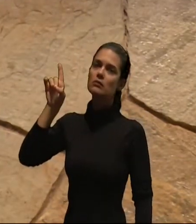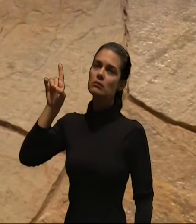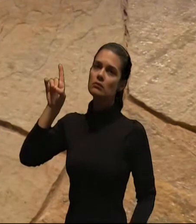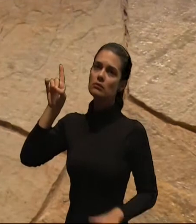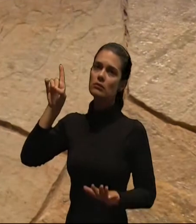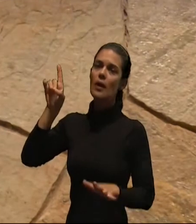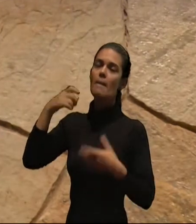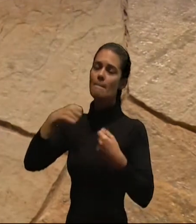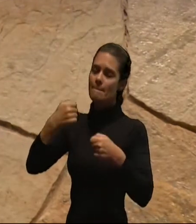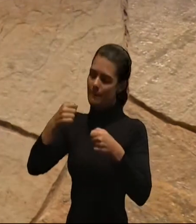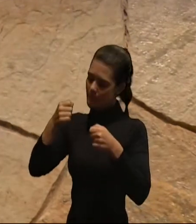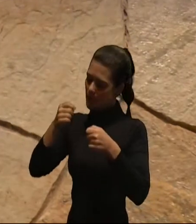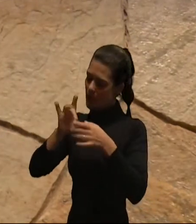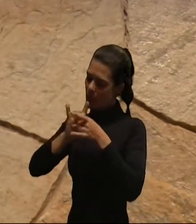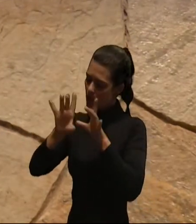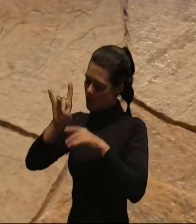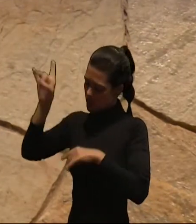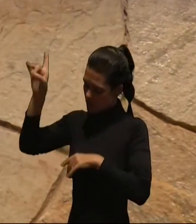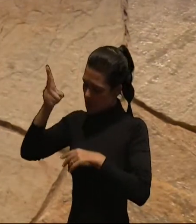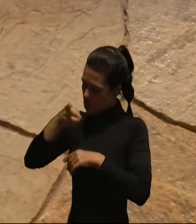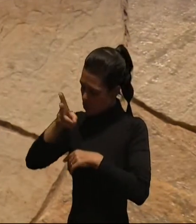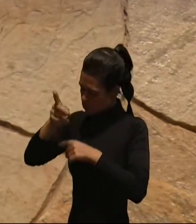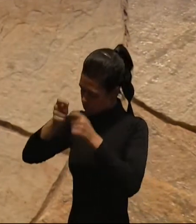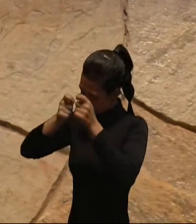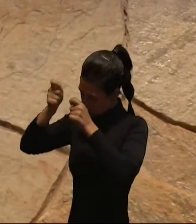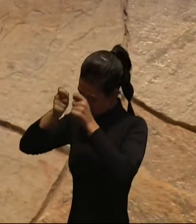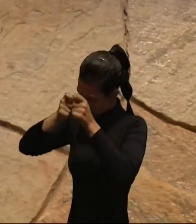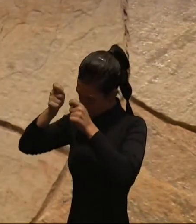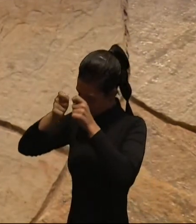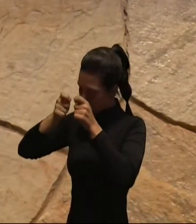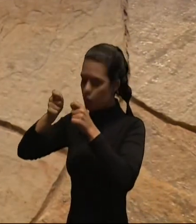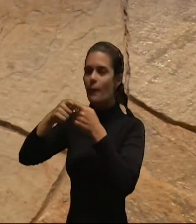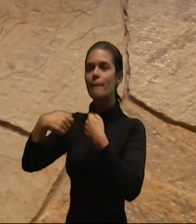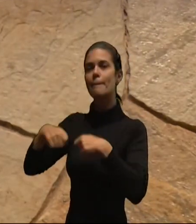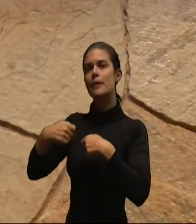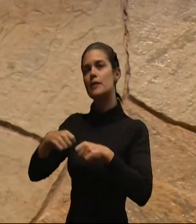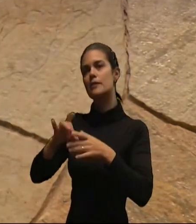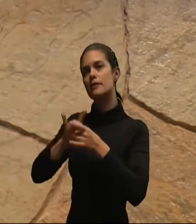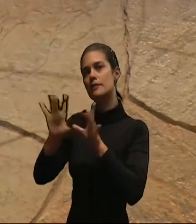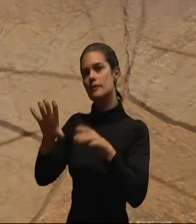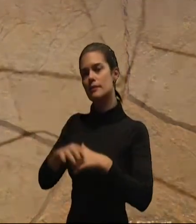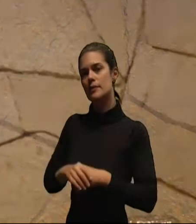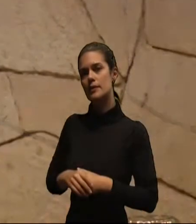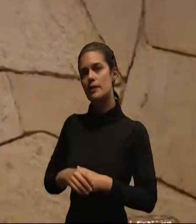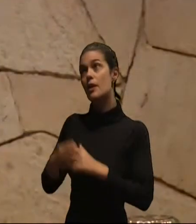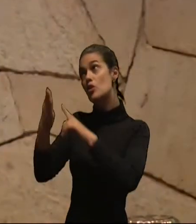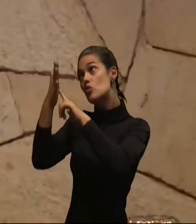Senhor continue a nos dirigir e nos mostrar coisas novas.